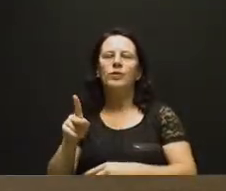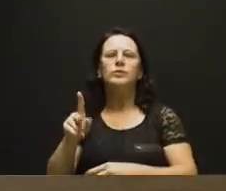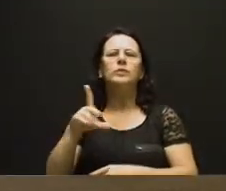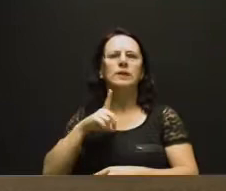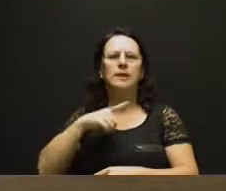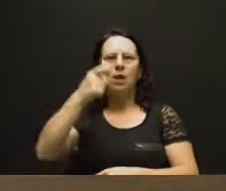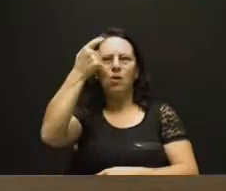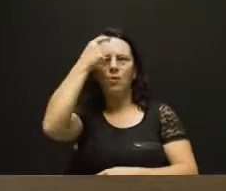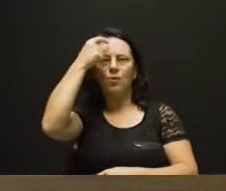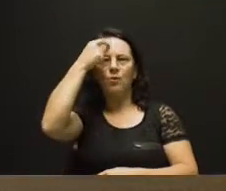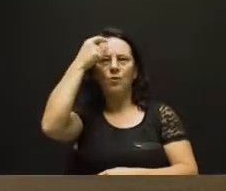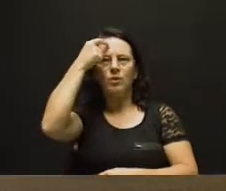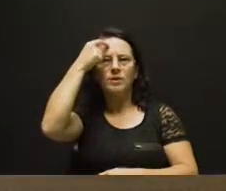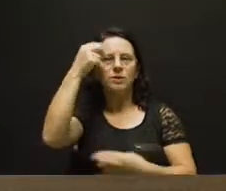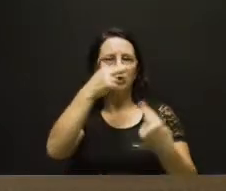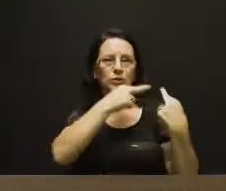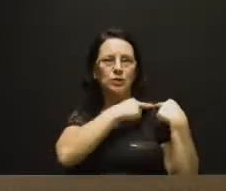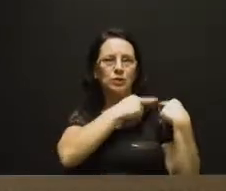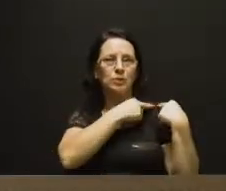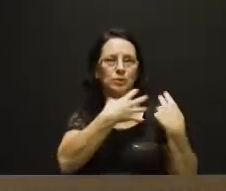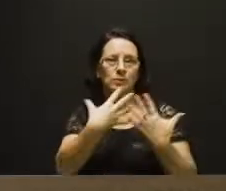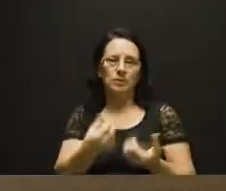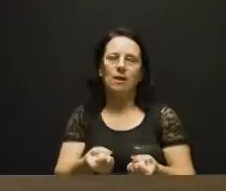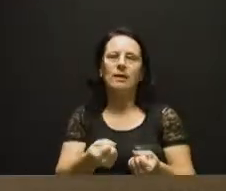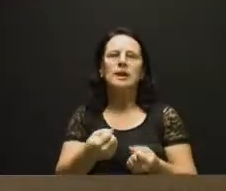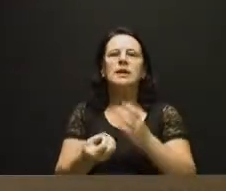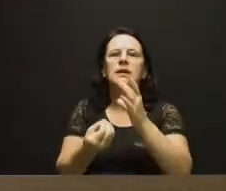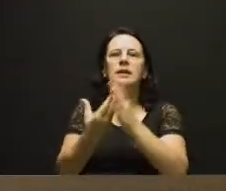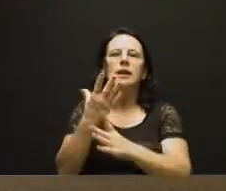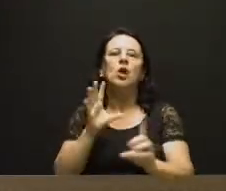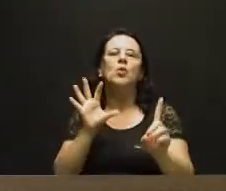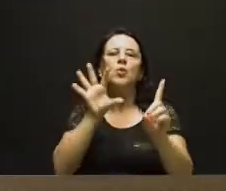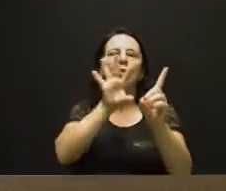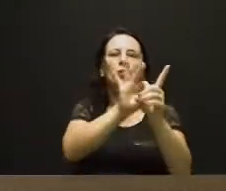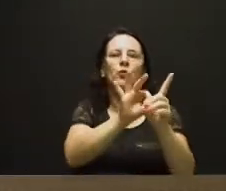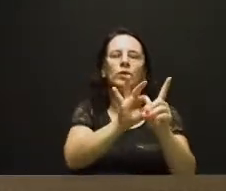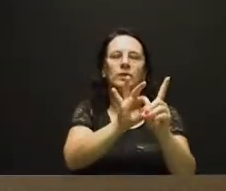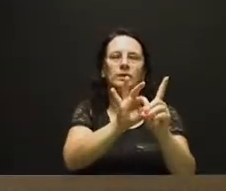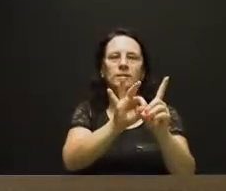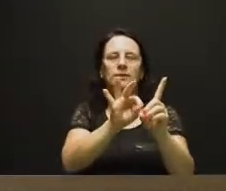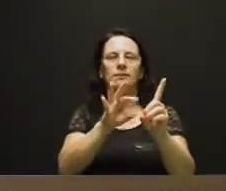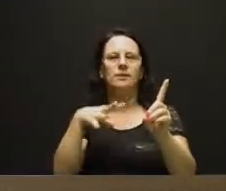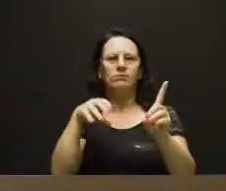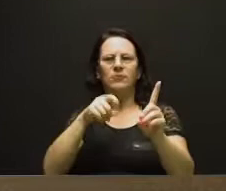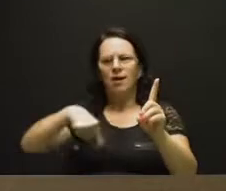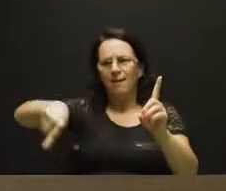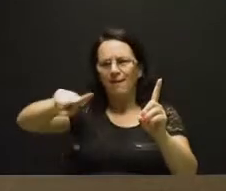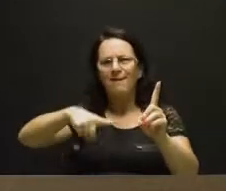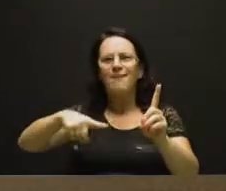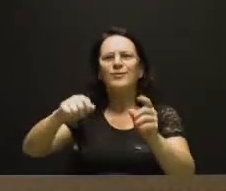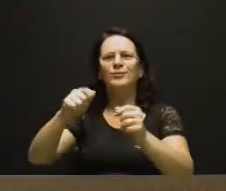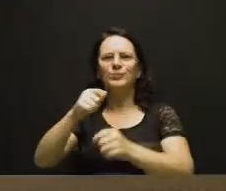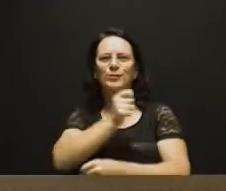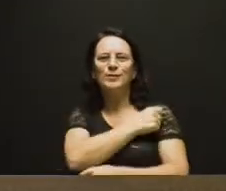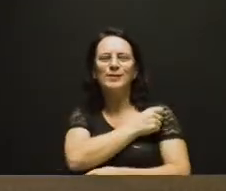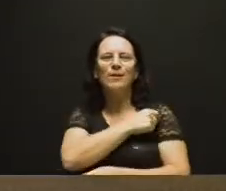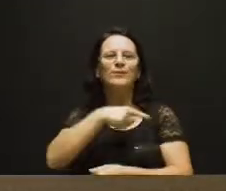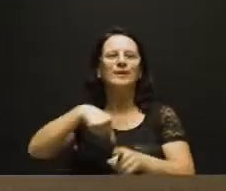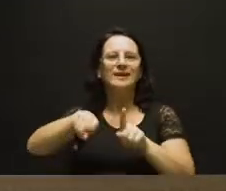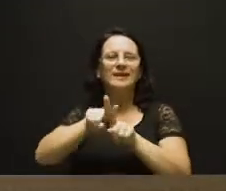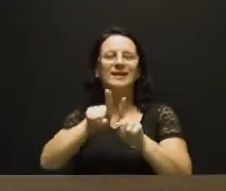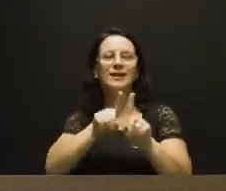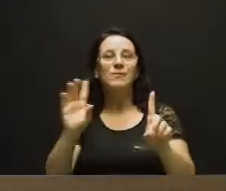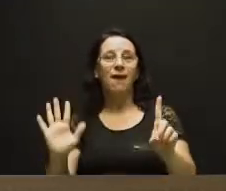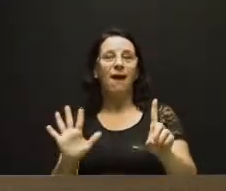consciente das atribuições responsabilidades ele pode criar vínculo ele pode criar a a sinergia em sala de aula e pode fazer com que os outros alunos sejam